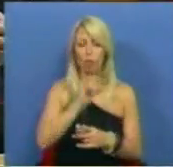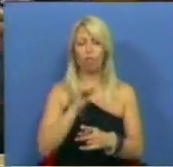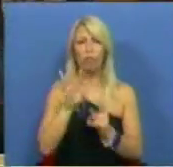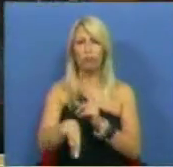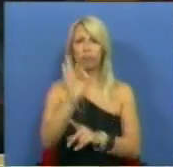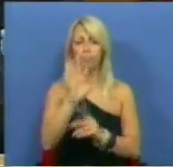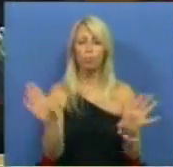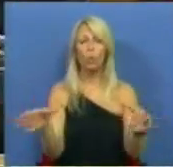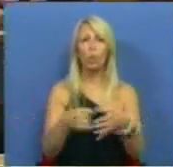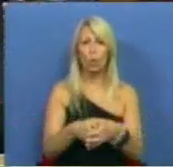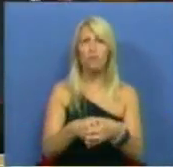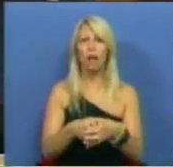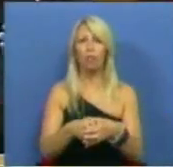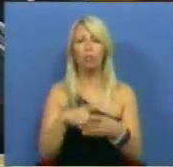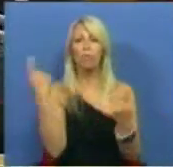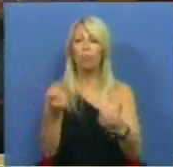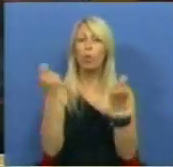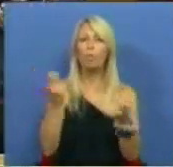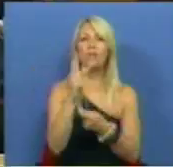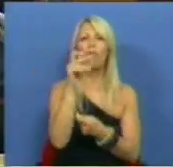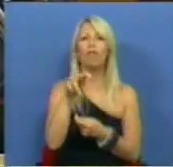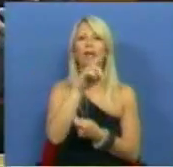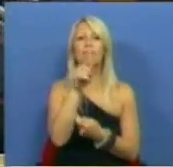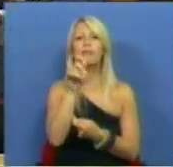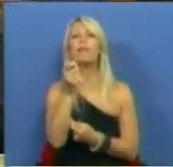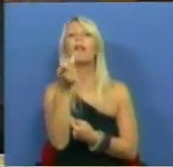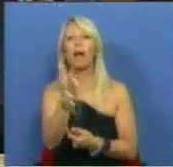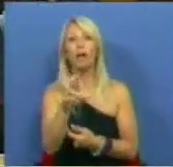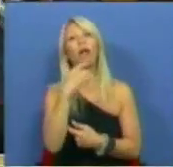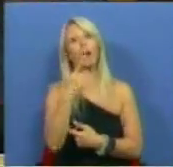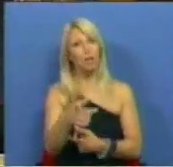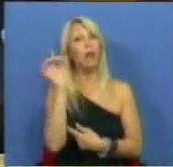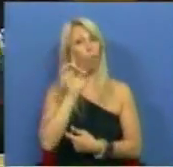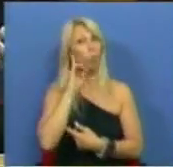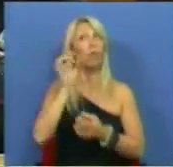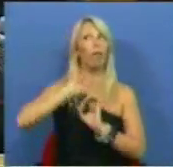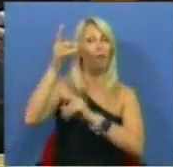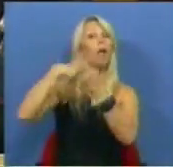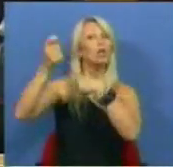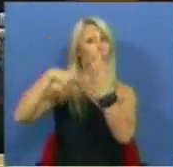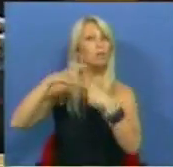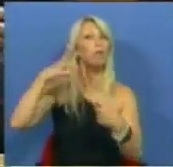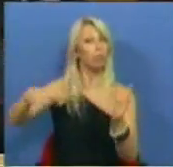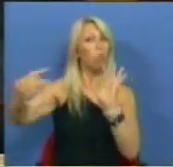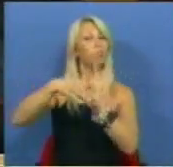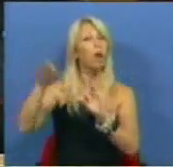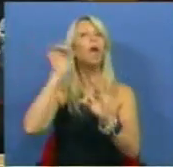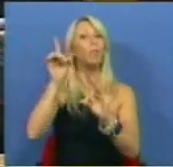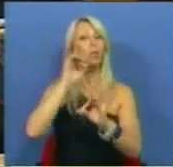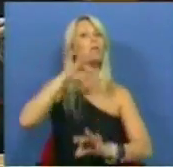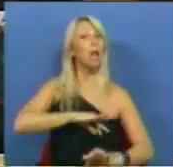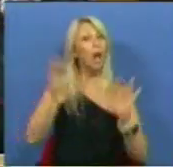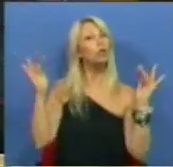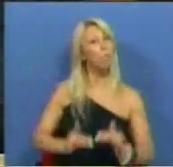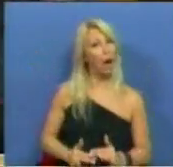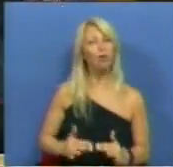Internacionalização Vanzeler, onde ele dizia que era importante para a exportação portuguesa, eram importantes os salários baixos e por isso